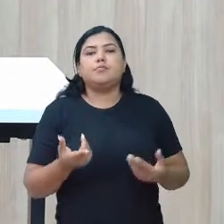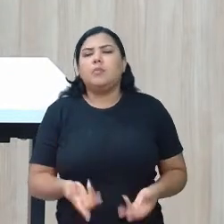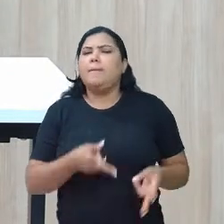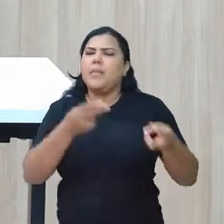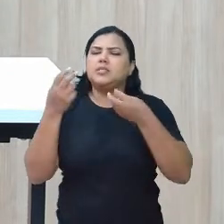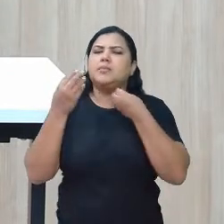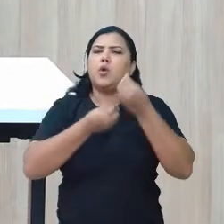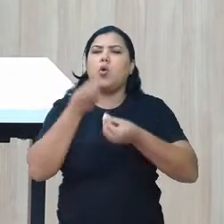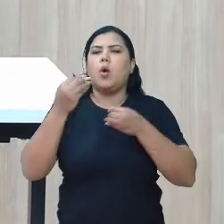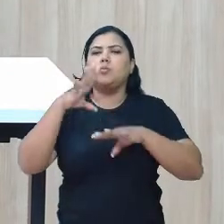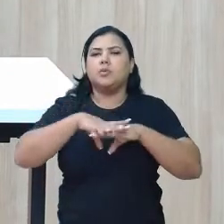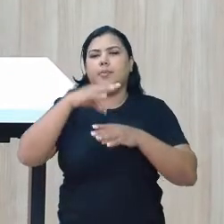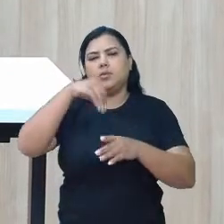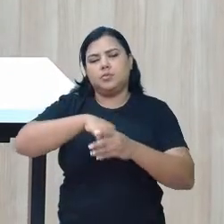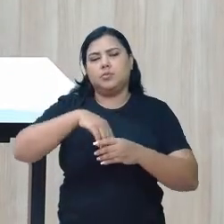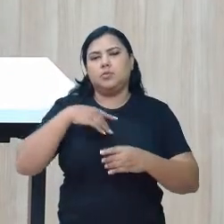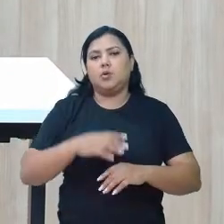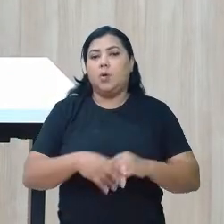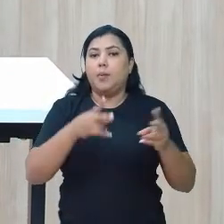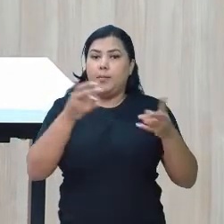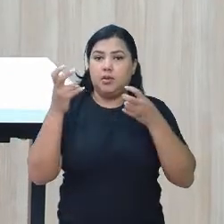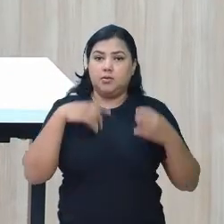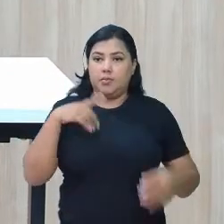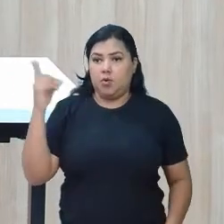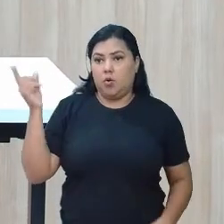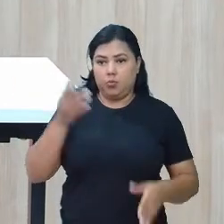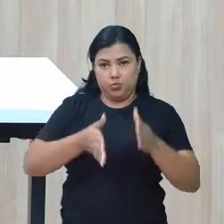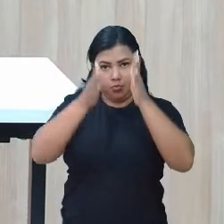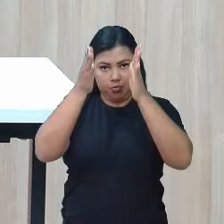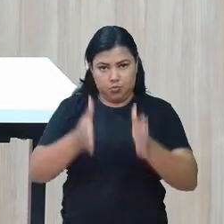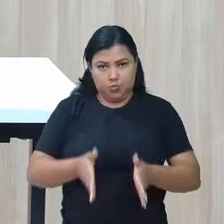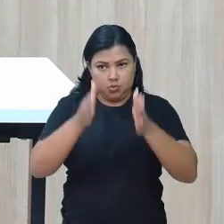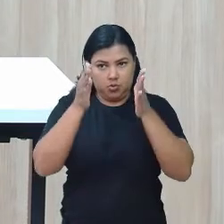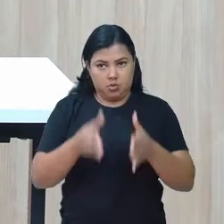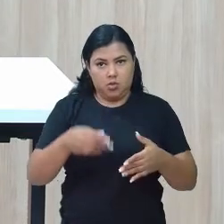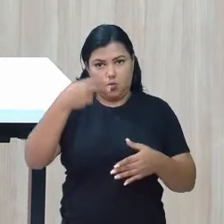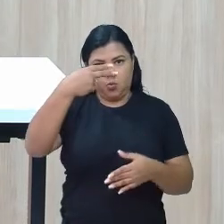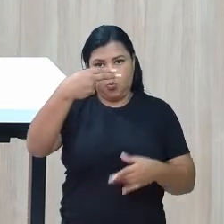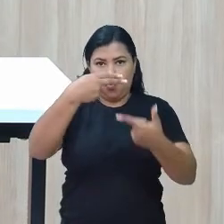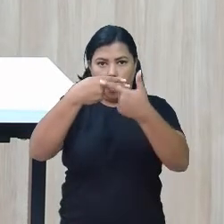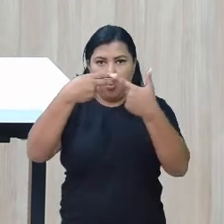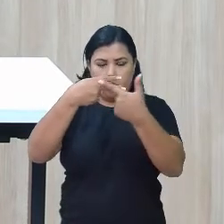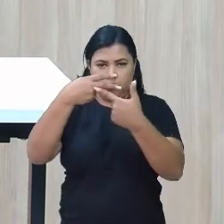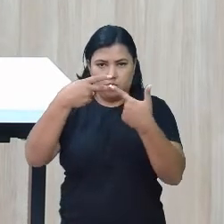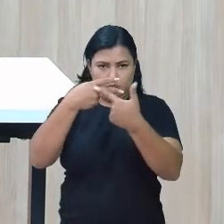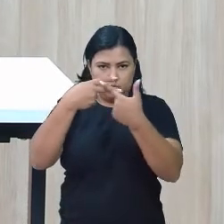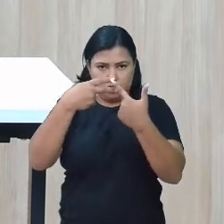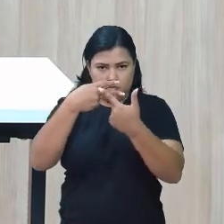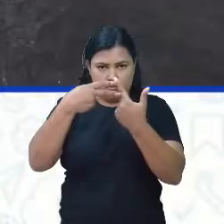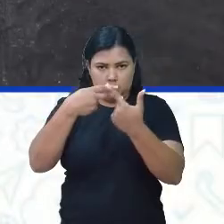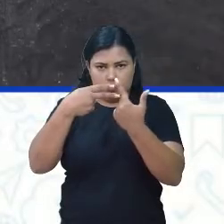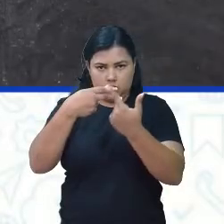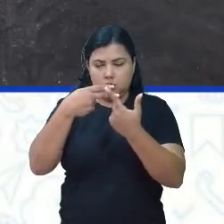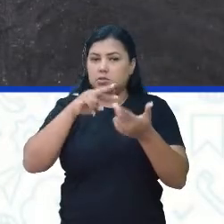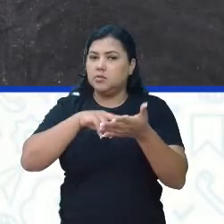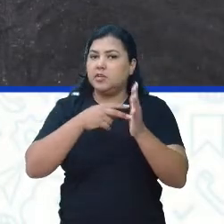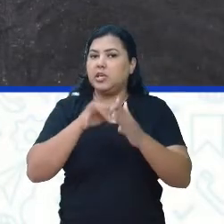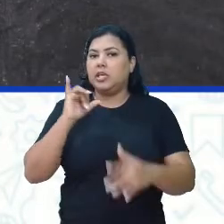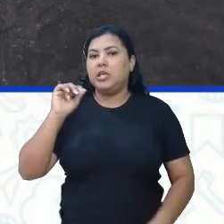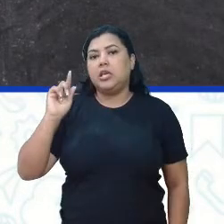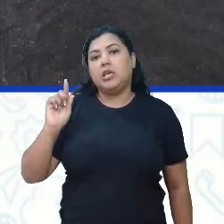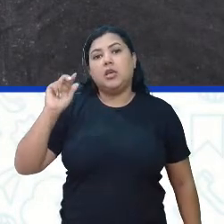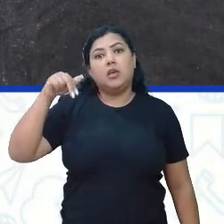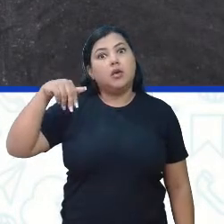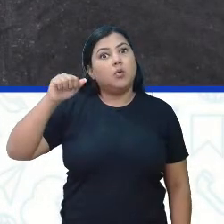aparece na matemática. Então, observe que no centro da balança eu coloquei aquele símbolo de igualdade, simplesmente para dizer que